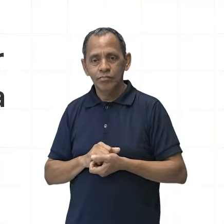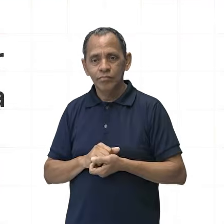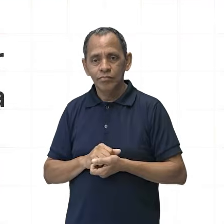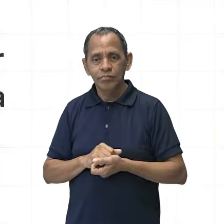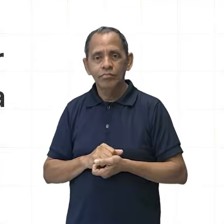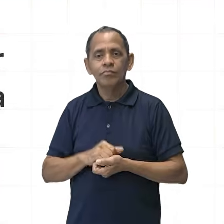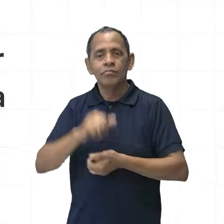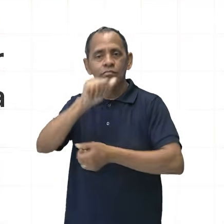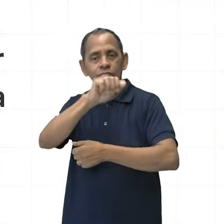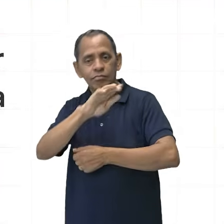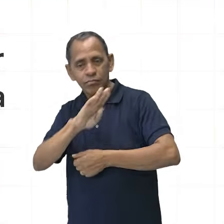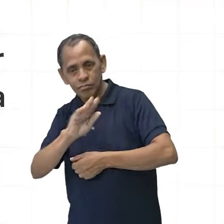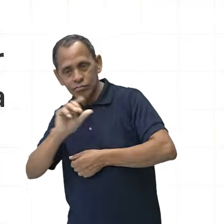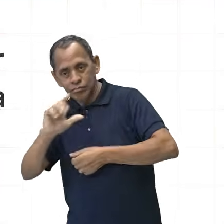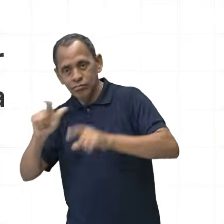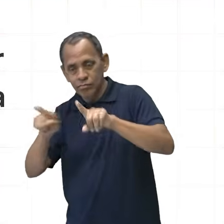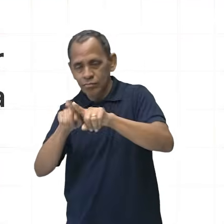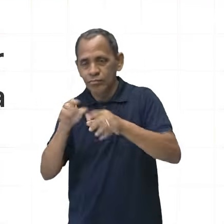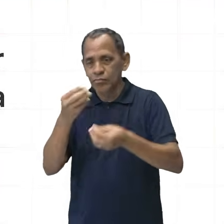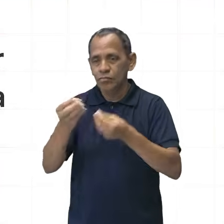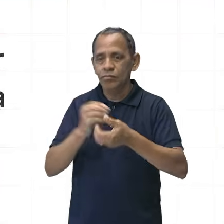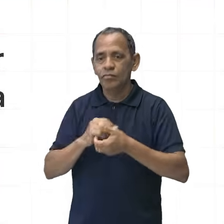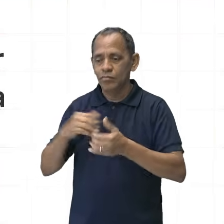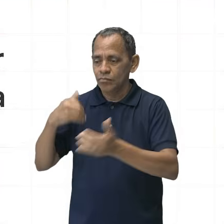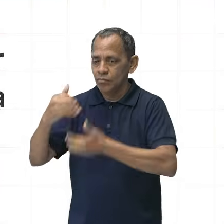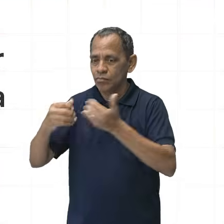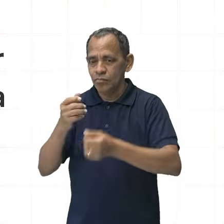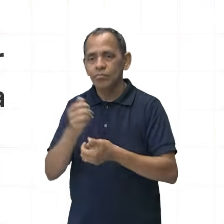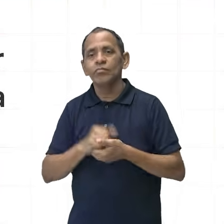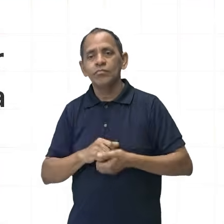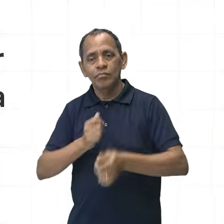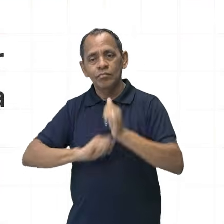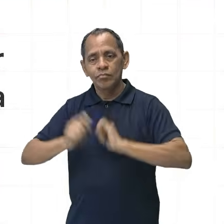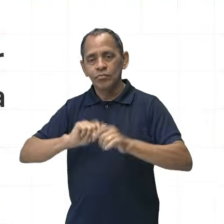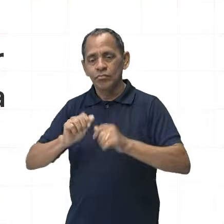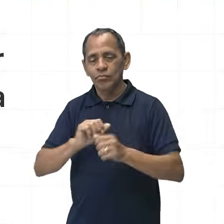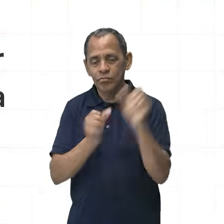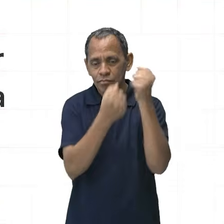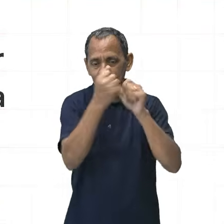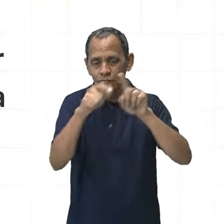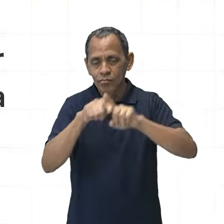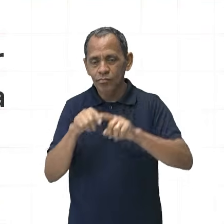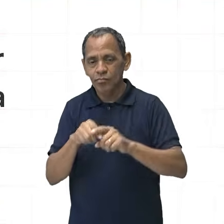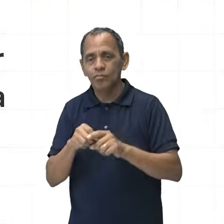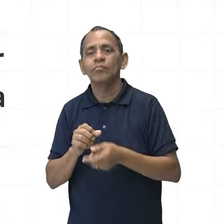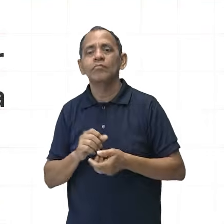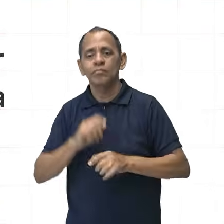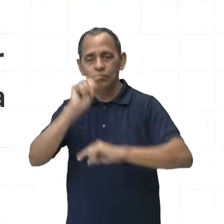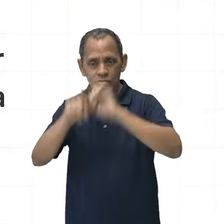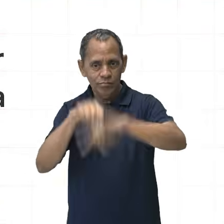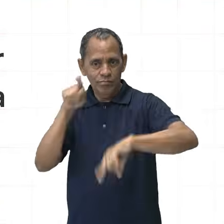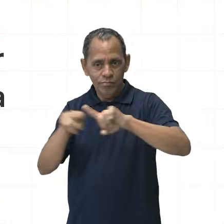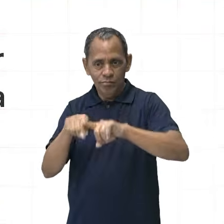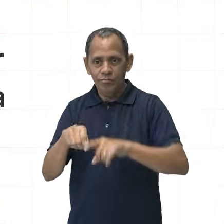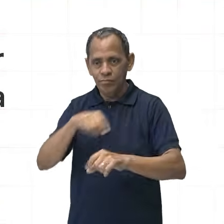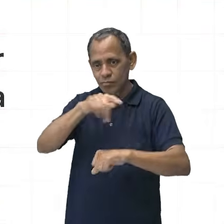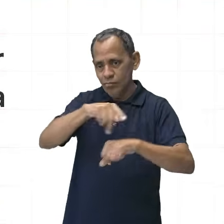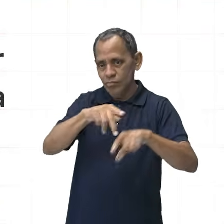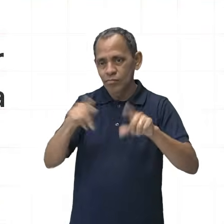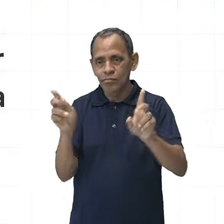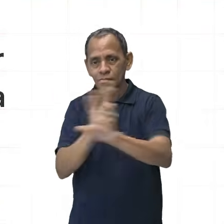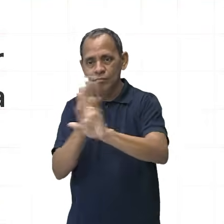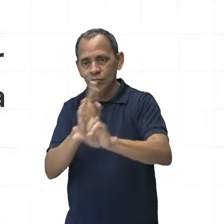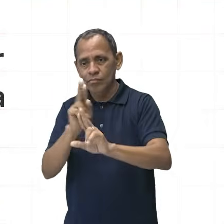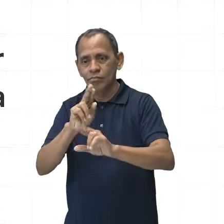também o desenvolvimento econômico, com a industrialização e a modernização do país, certo? E as